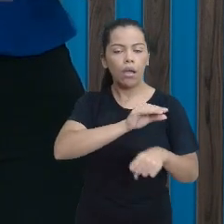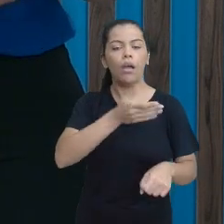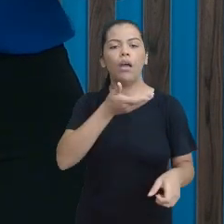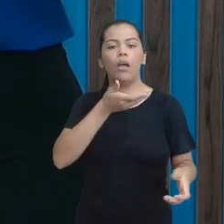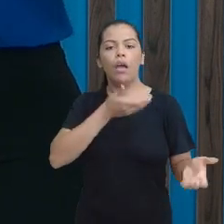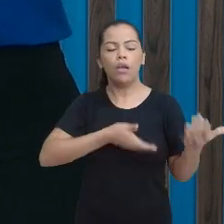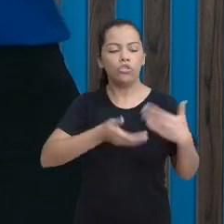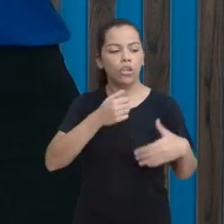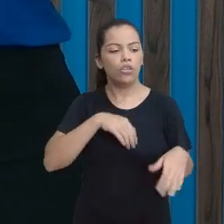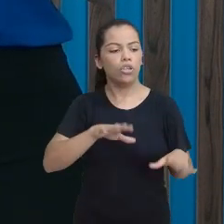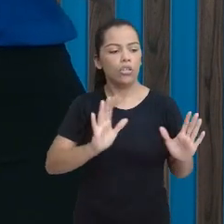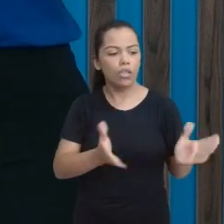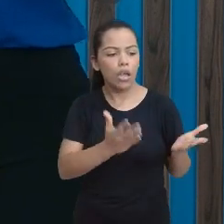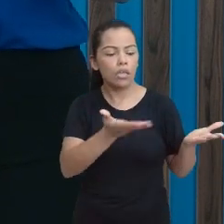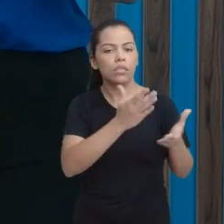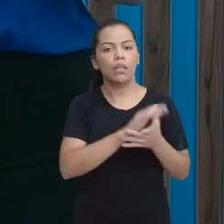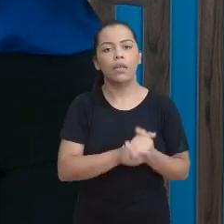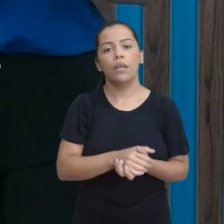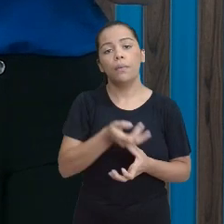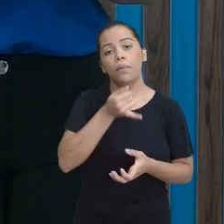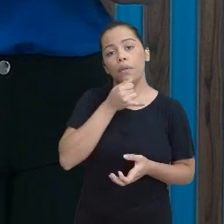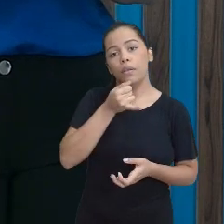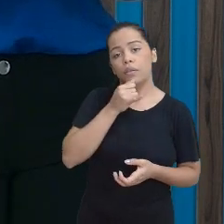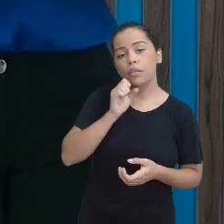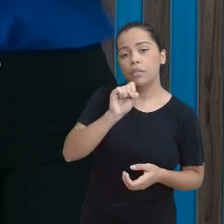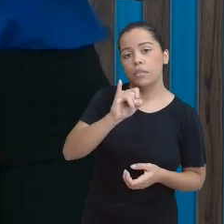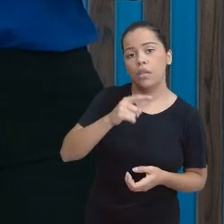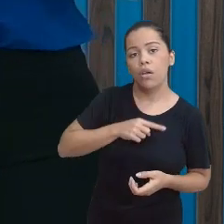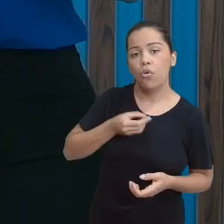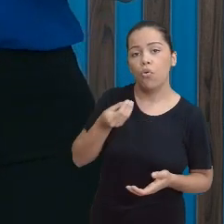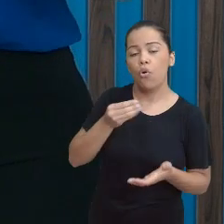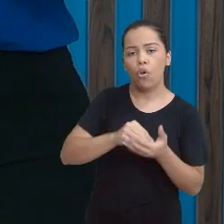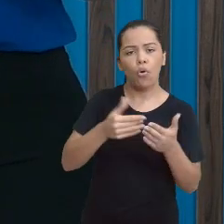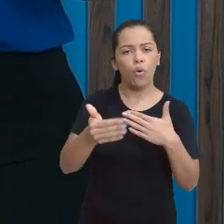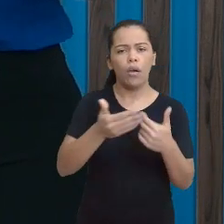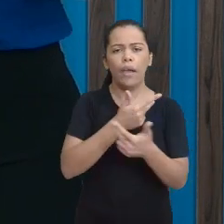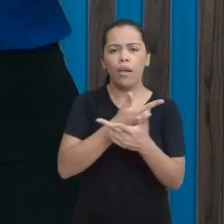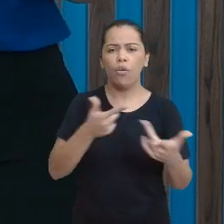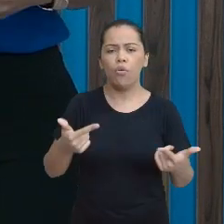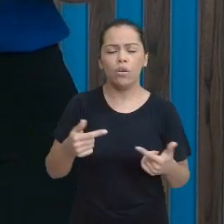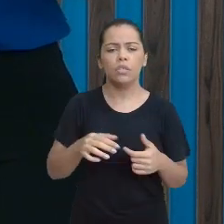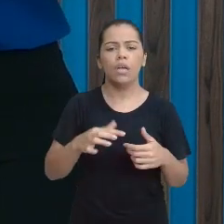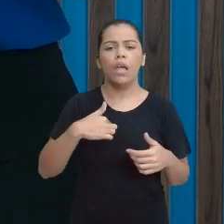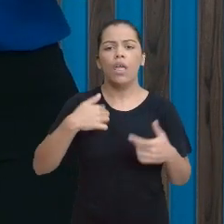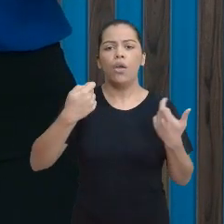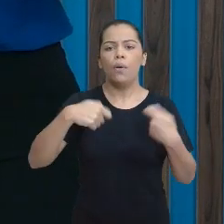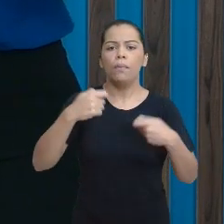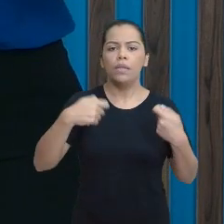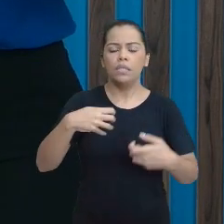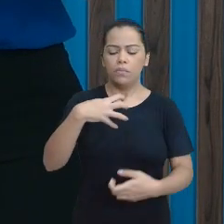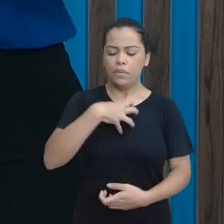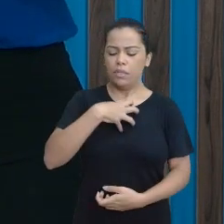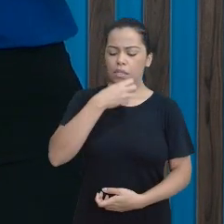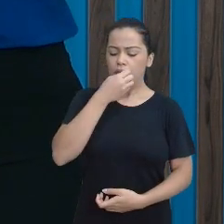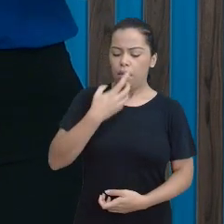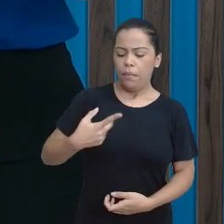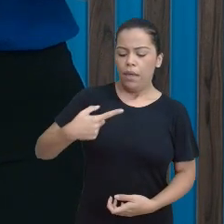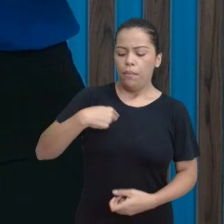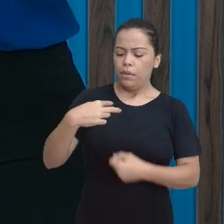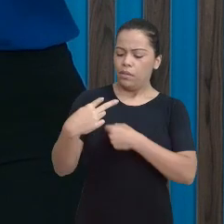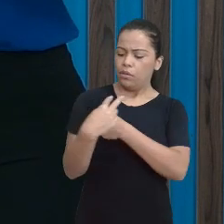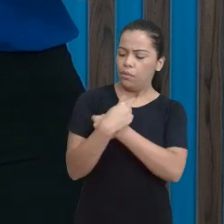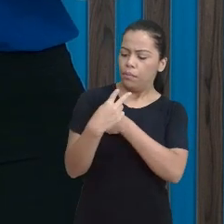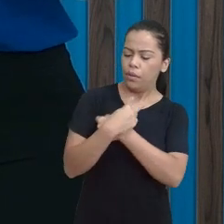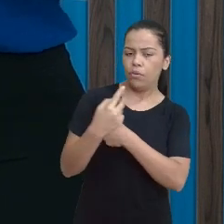se eu coloco o alto, né, como aspecto preditor, eu preciso me sentir, eu preciso me cuidar, eu preciso acreditar,